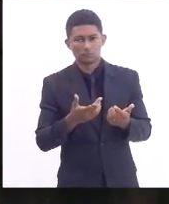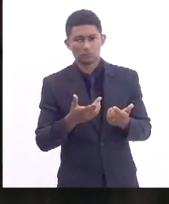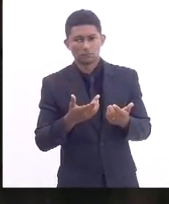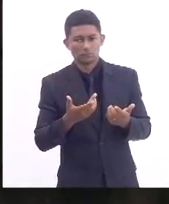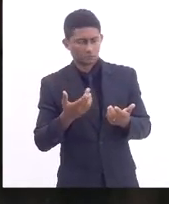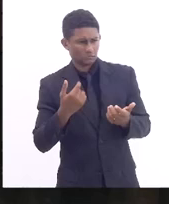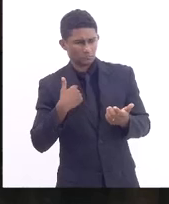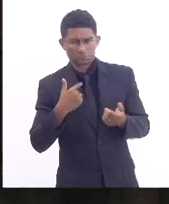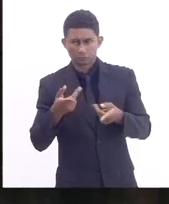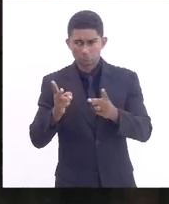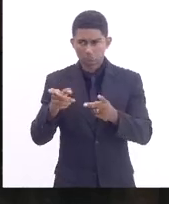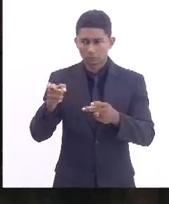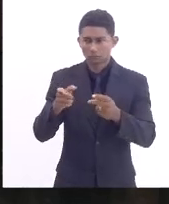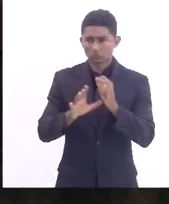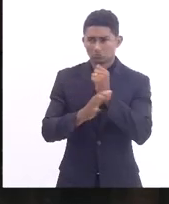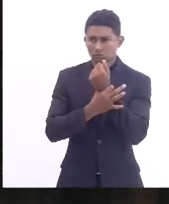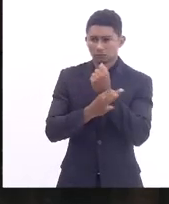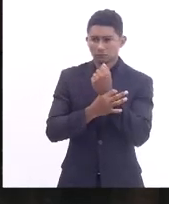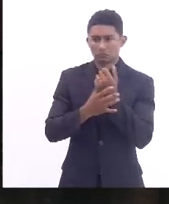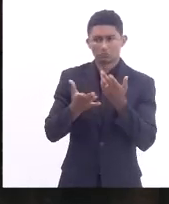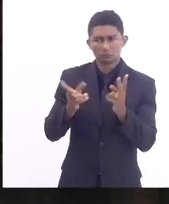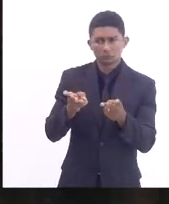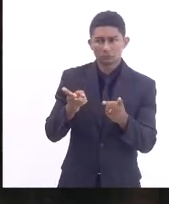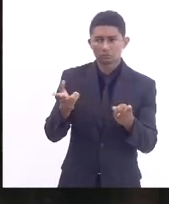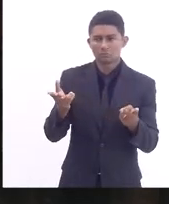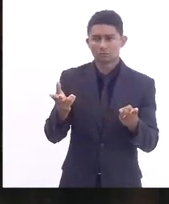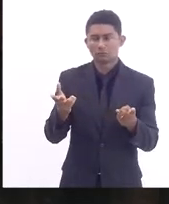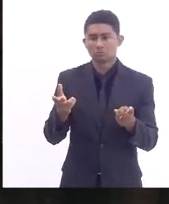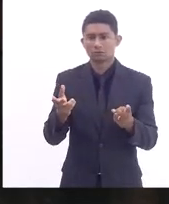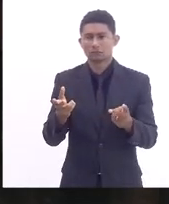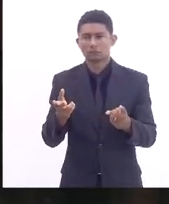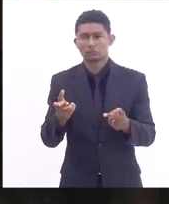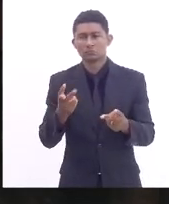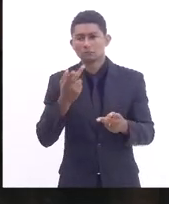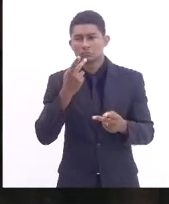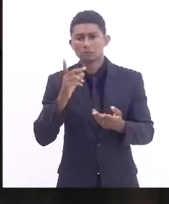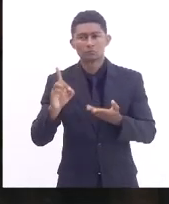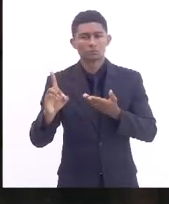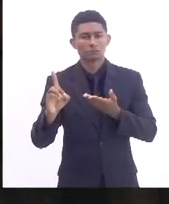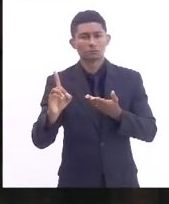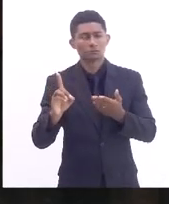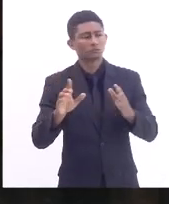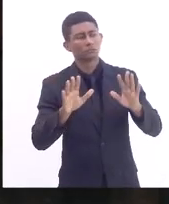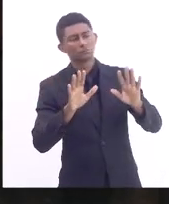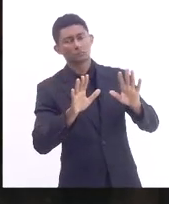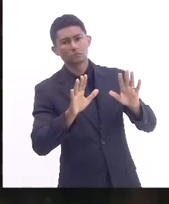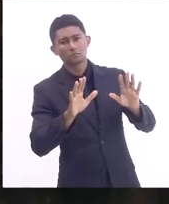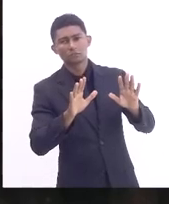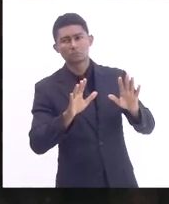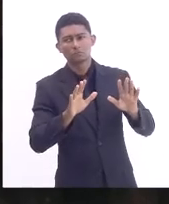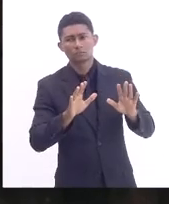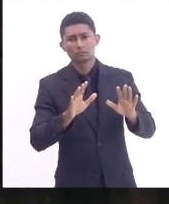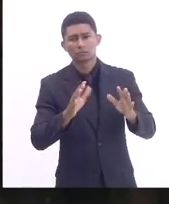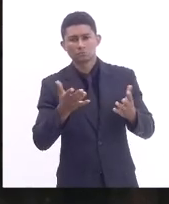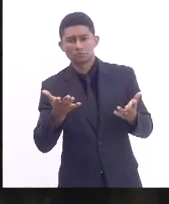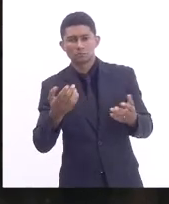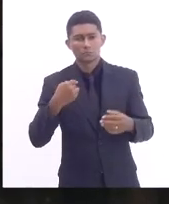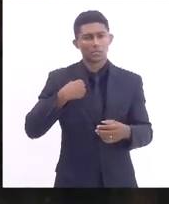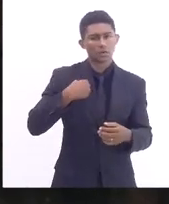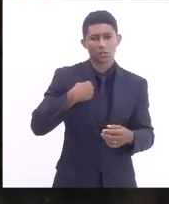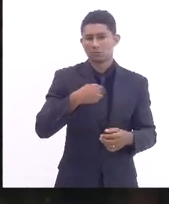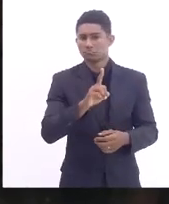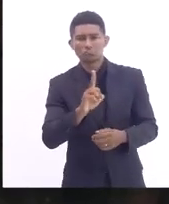que você vai continuar no carro já que alguns meses que pode sair então pode ela falou mas então eu não vou